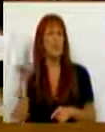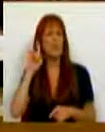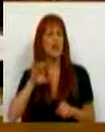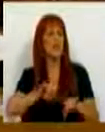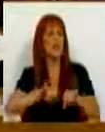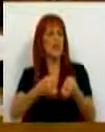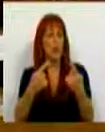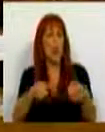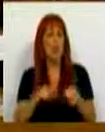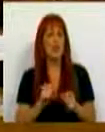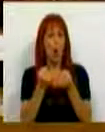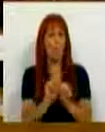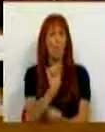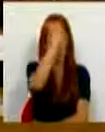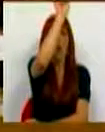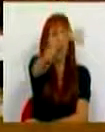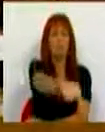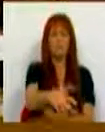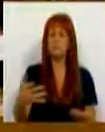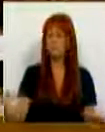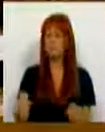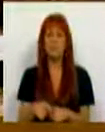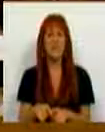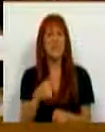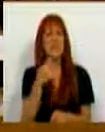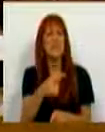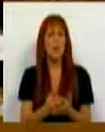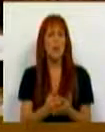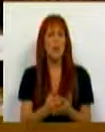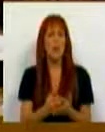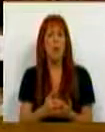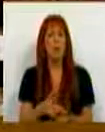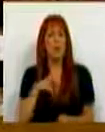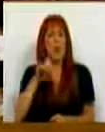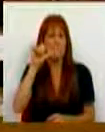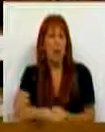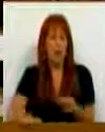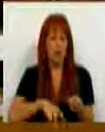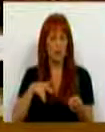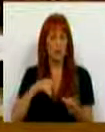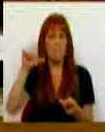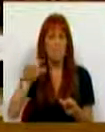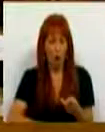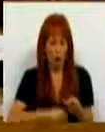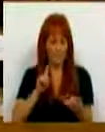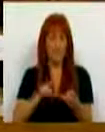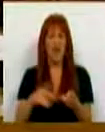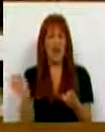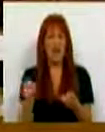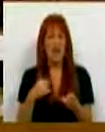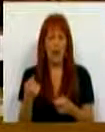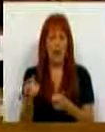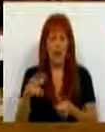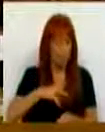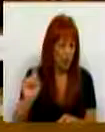principais partidos que hoje estão na oposição seja o dizer apenas que Portugal está mal, que está pior, que ninguém investe